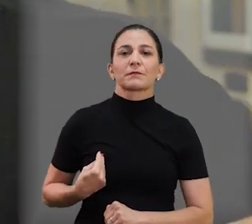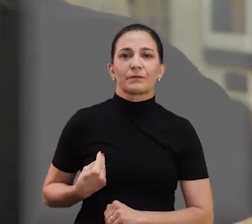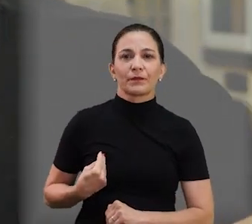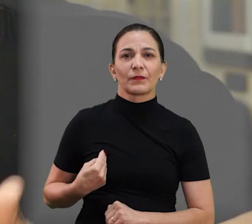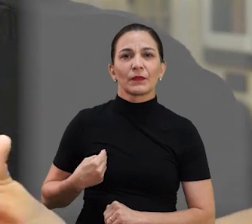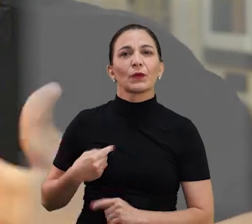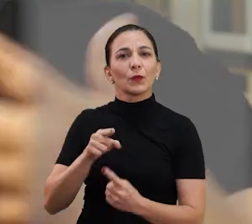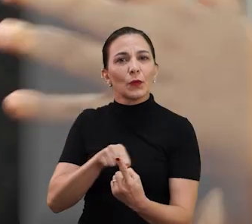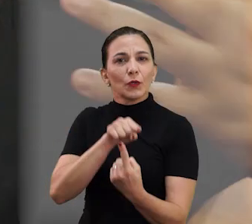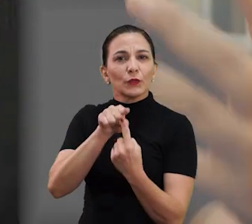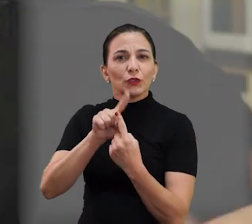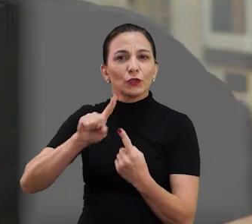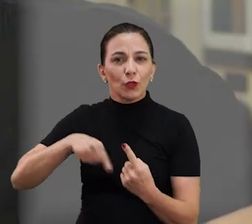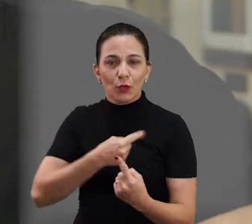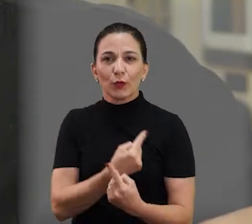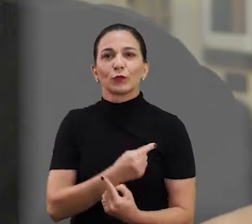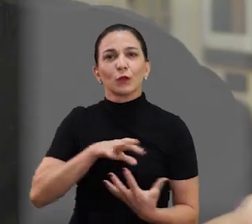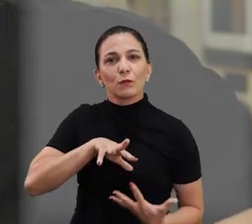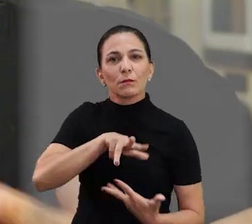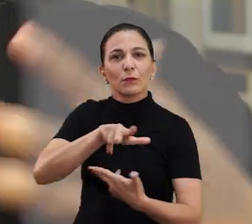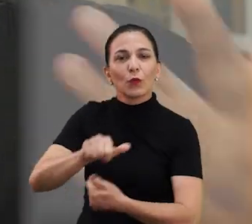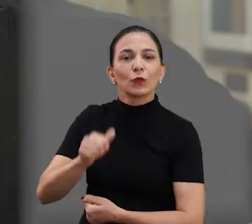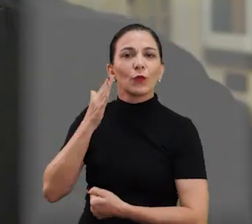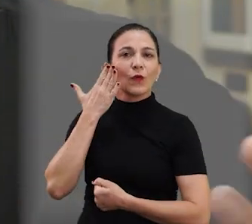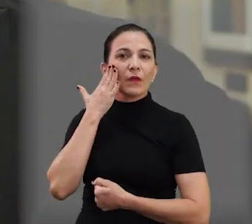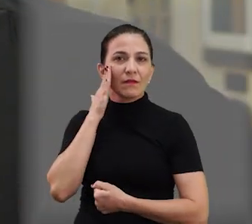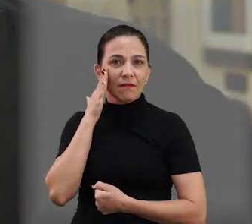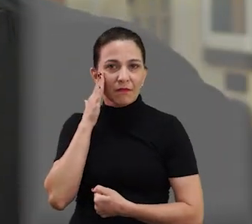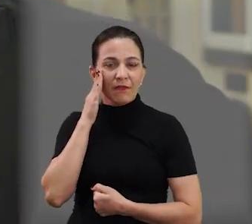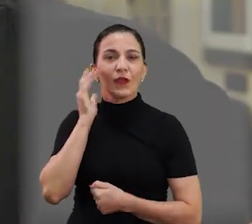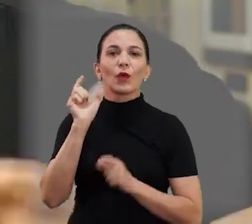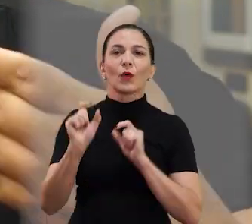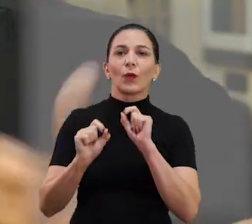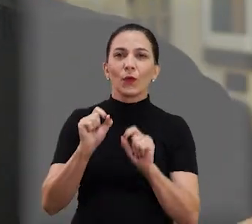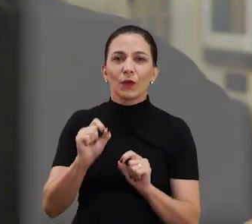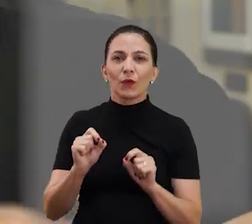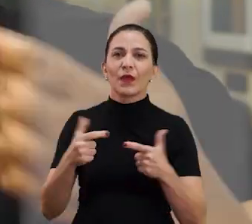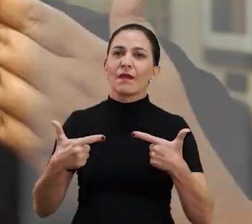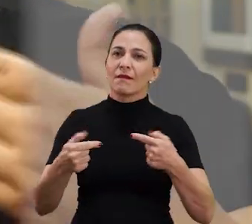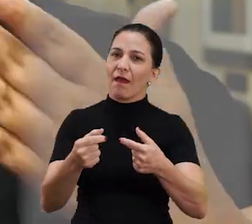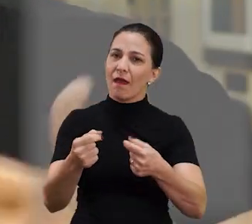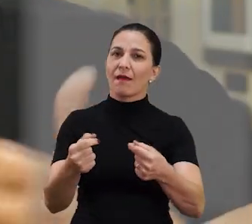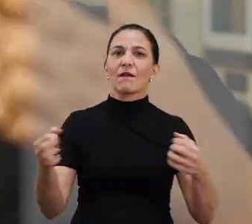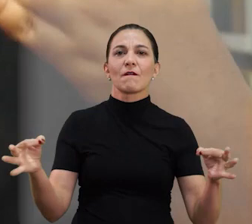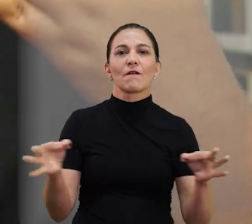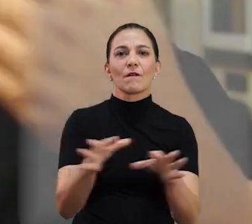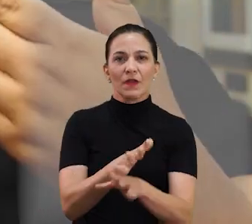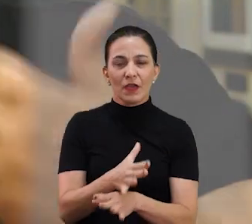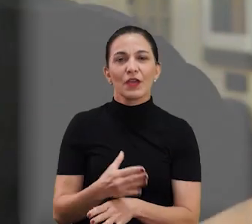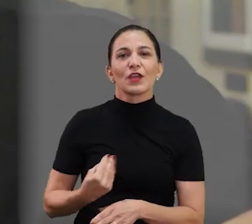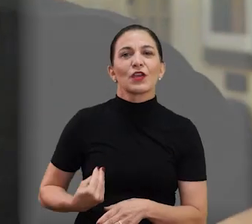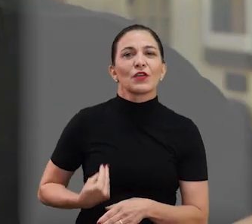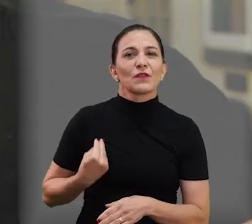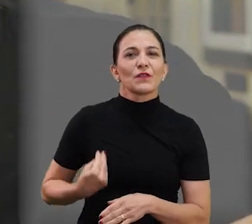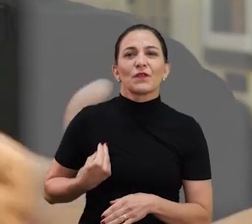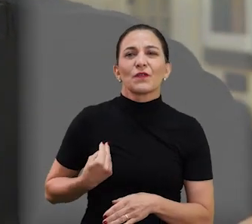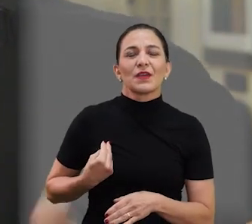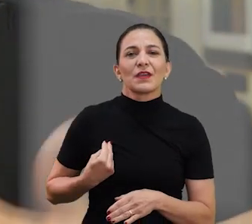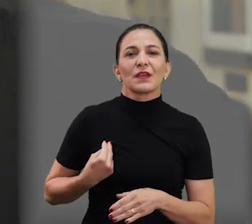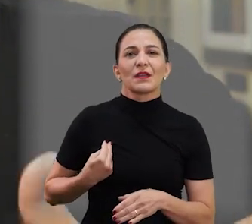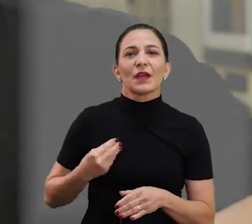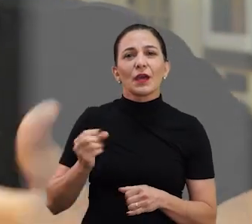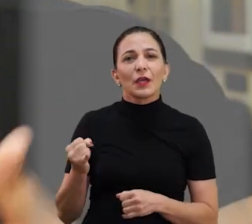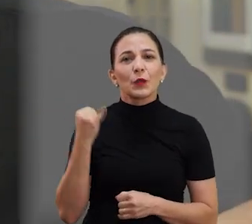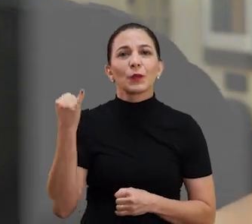seu nó que nós estamos buscando nisso é que o mundo entenda que é fundamental é fundamental um cessar fogo porque